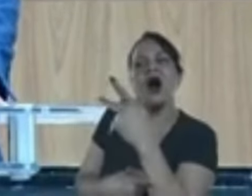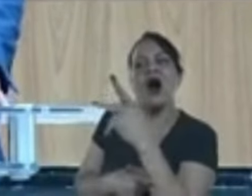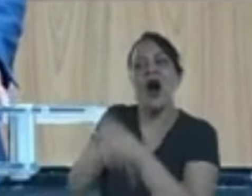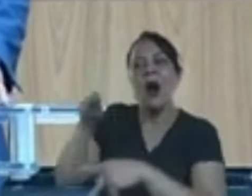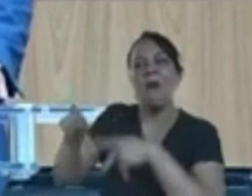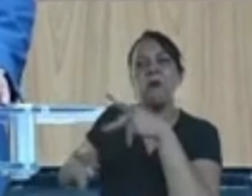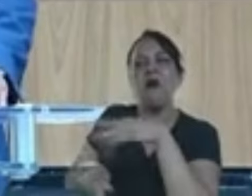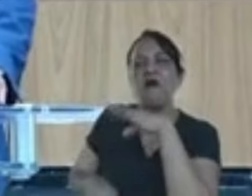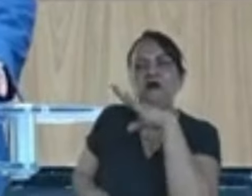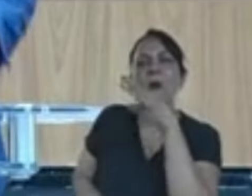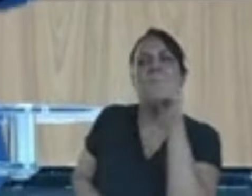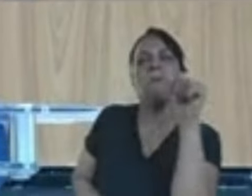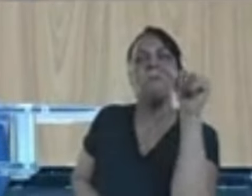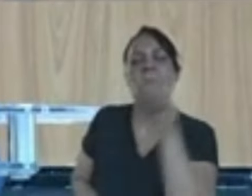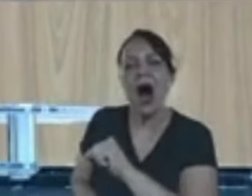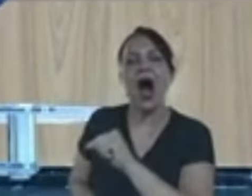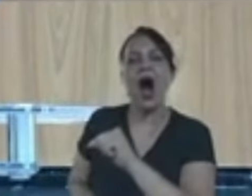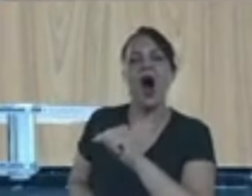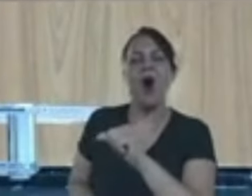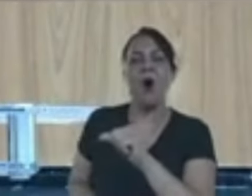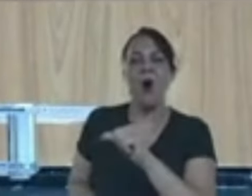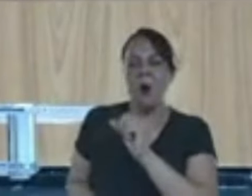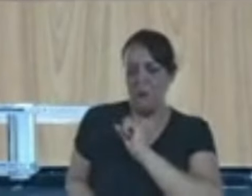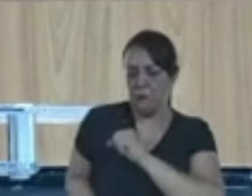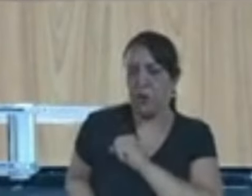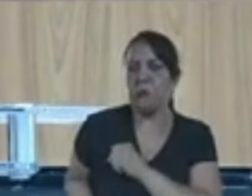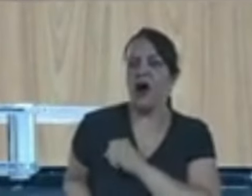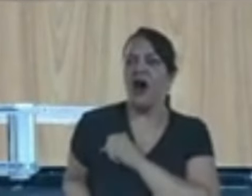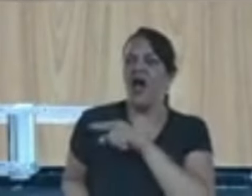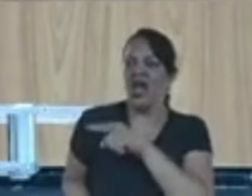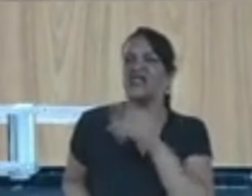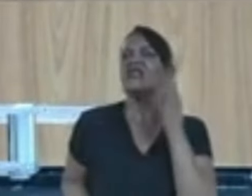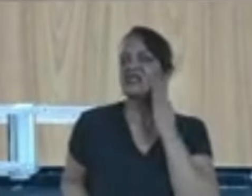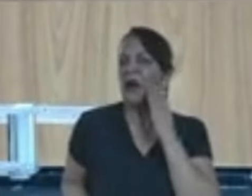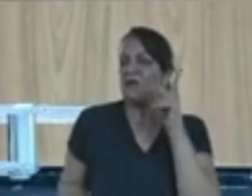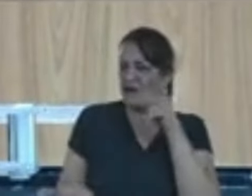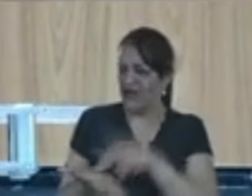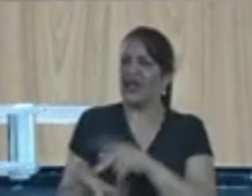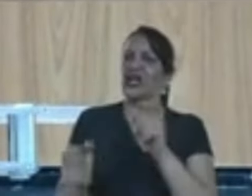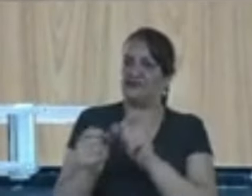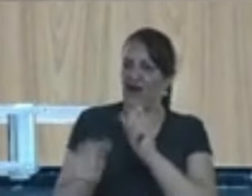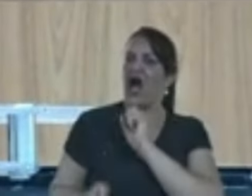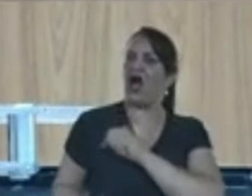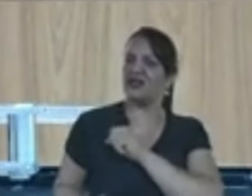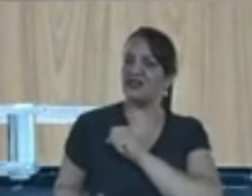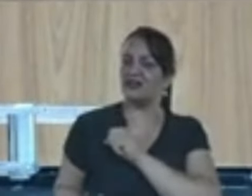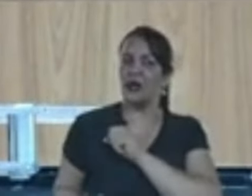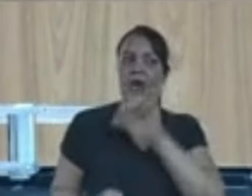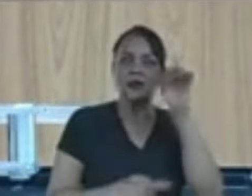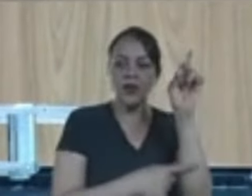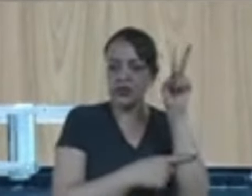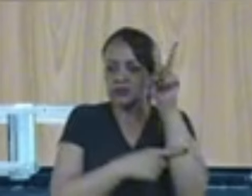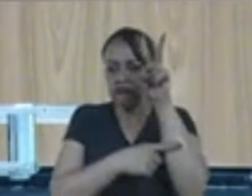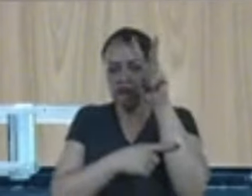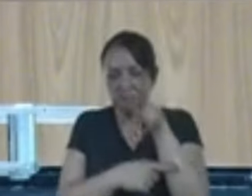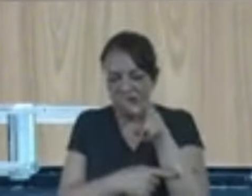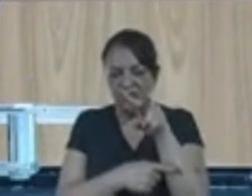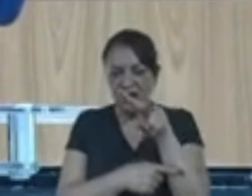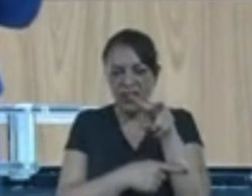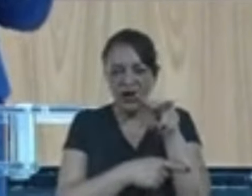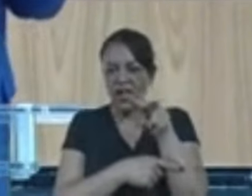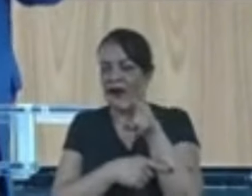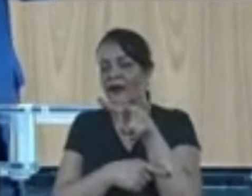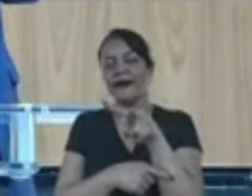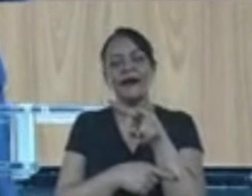eles se achavam dentro daquele contexto de guerra e de batalhas. E Deus então olhava tudo aquilo e Deus: eu vou ter